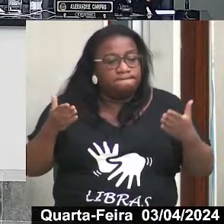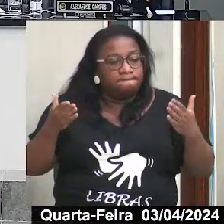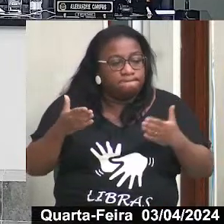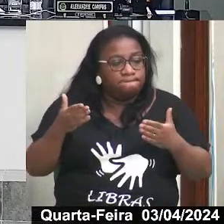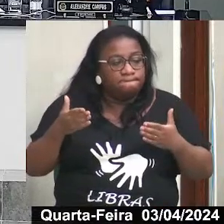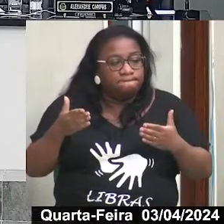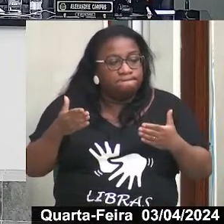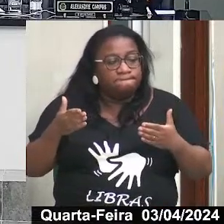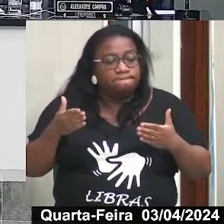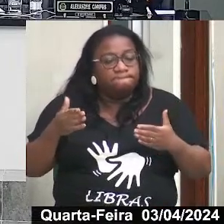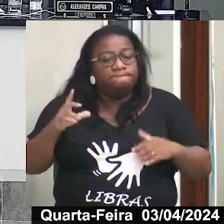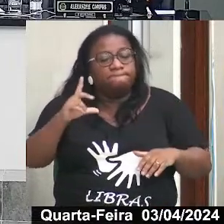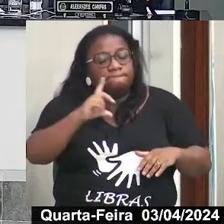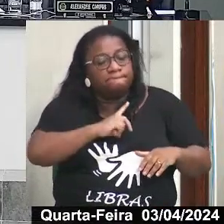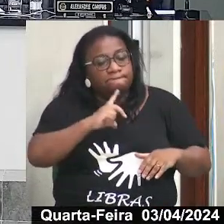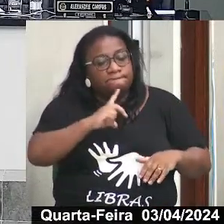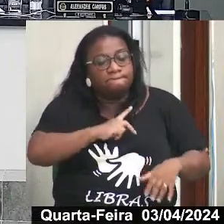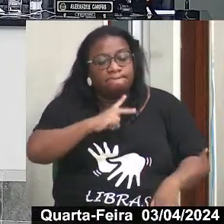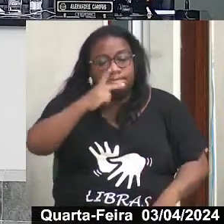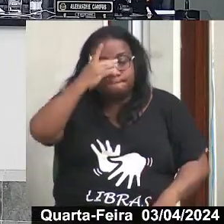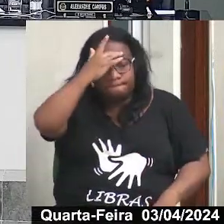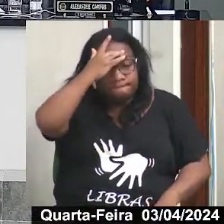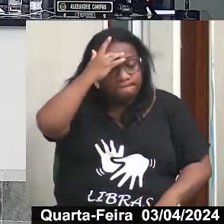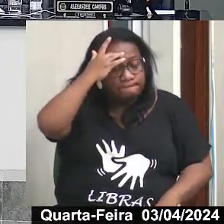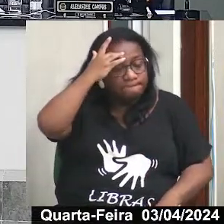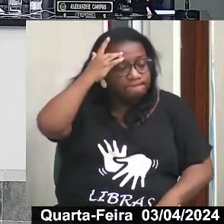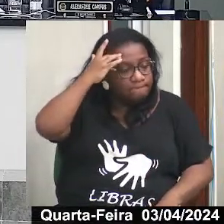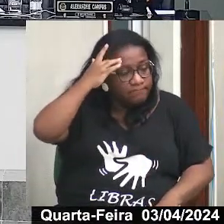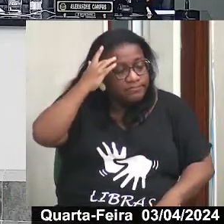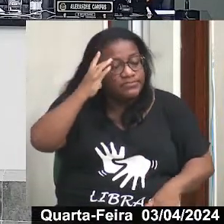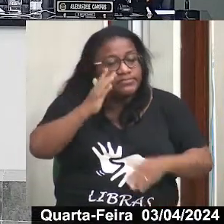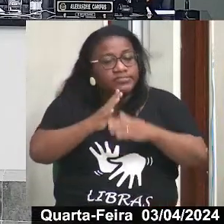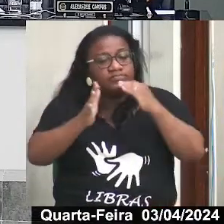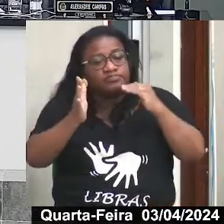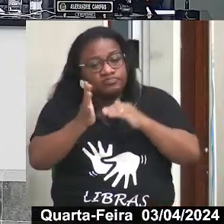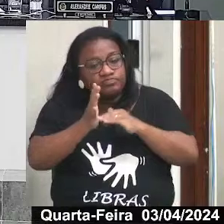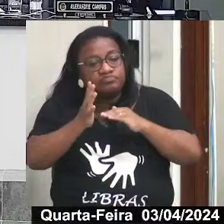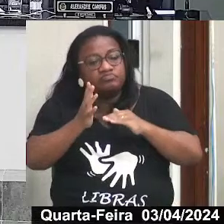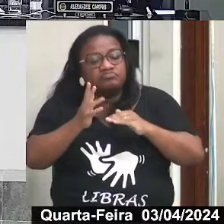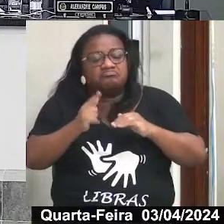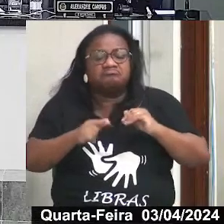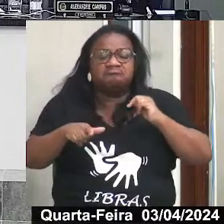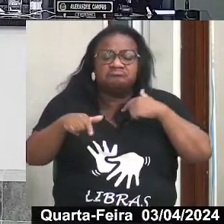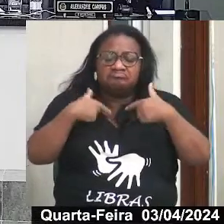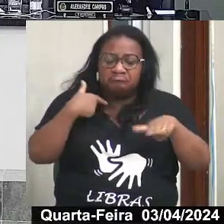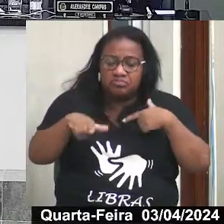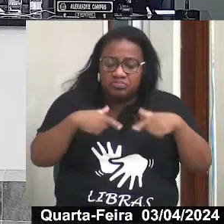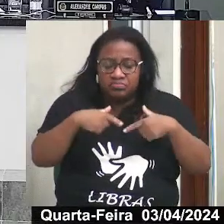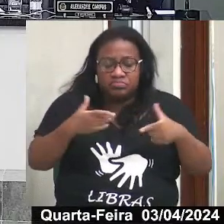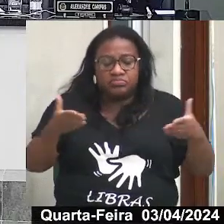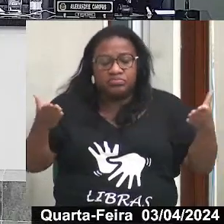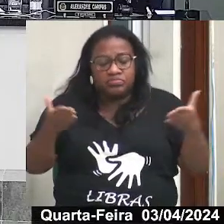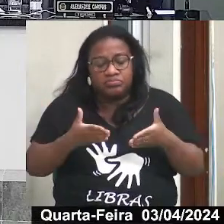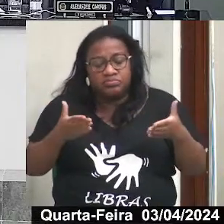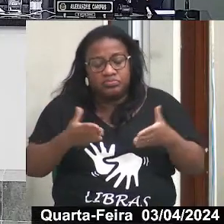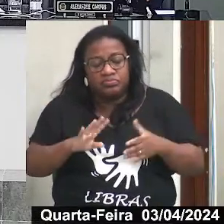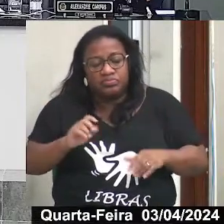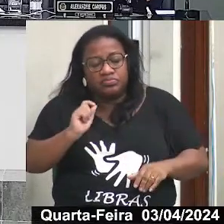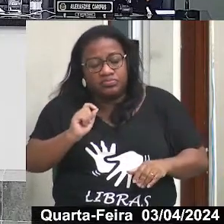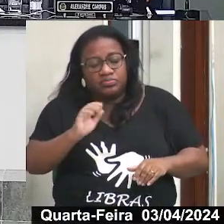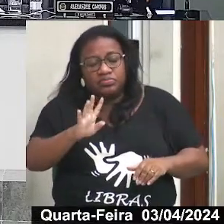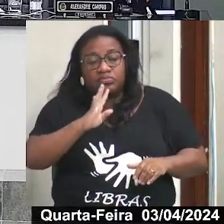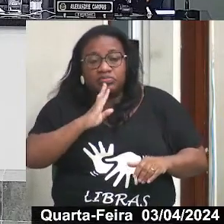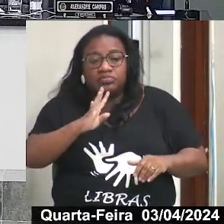na sua região. Ele tem sido pitbull. Tudo o que precisa, ele tem corrido atrás. E hoje,